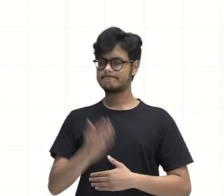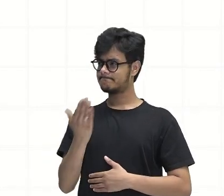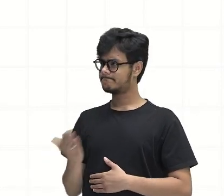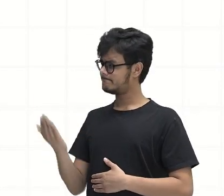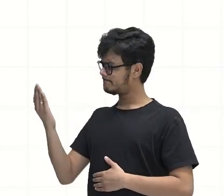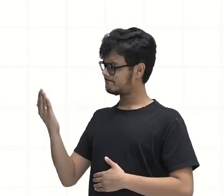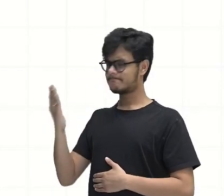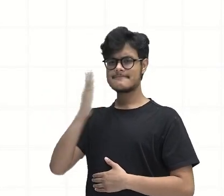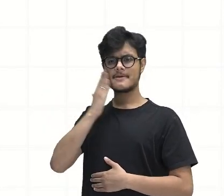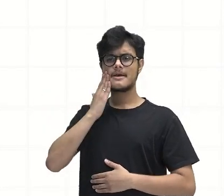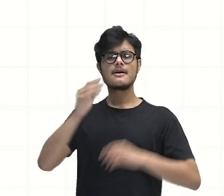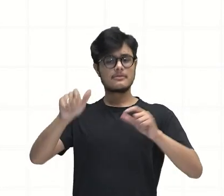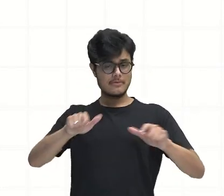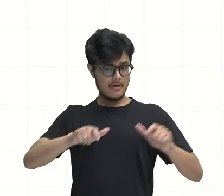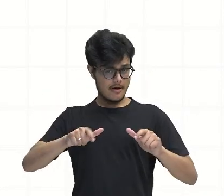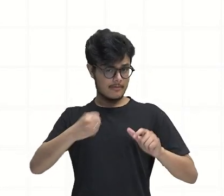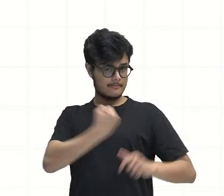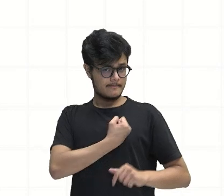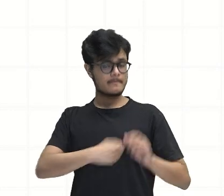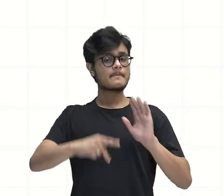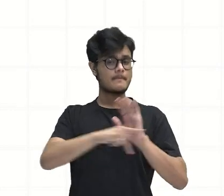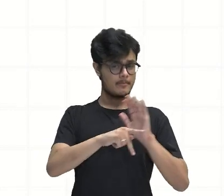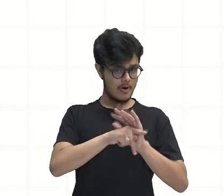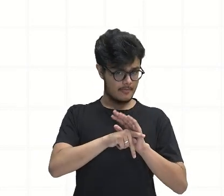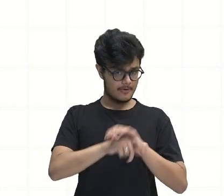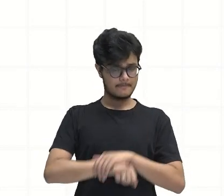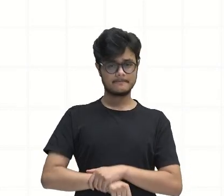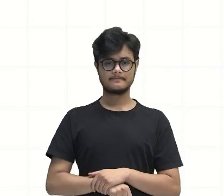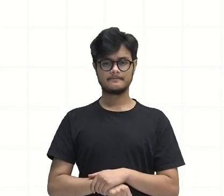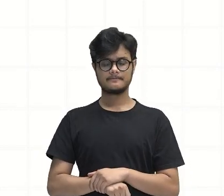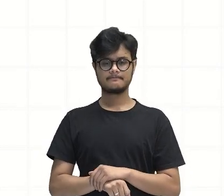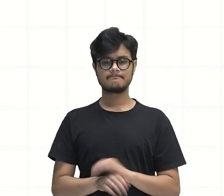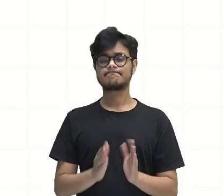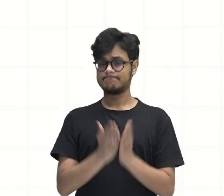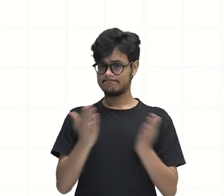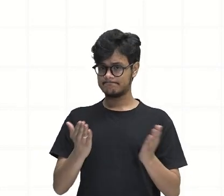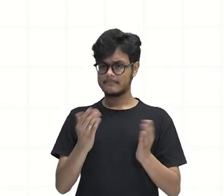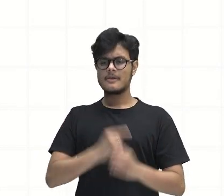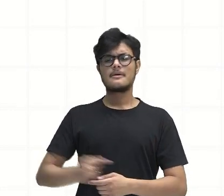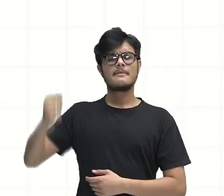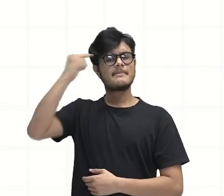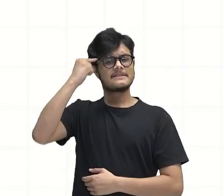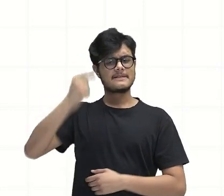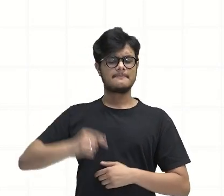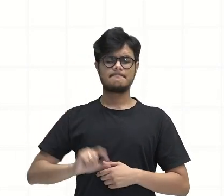determinar agora a coordenada, né, do ponto médio. Então, pense comigo.